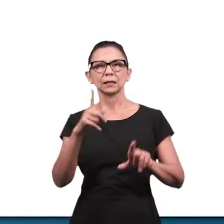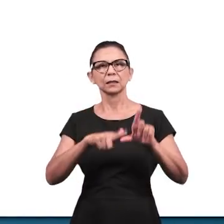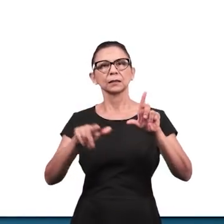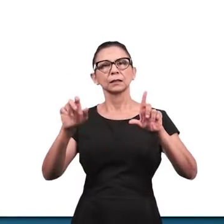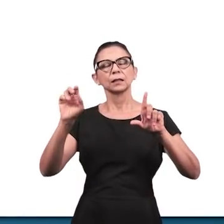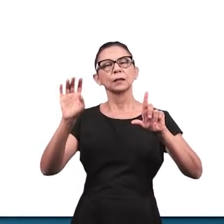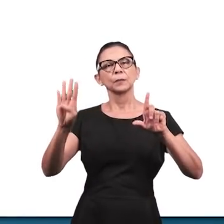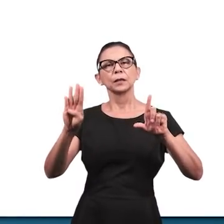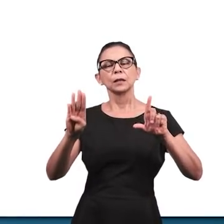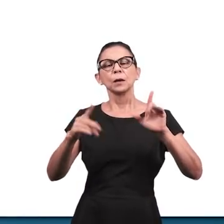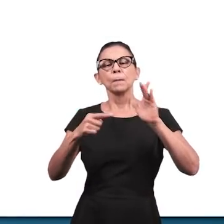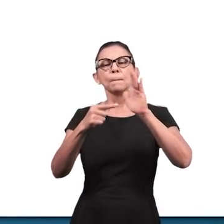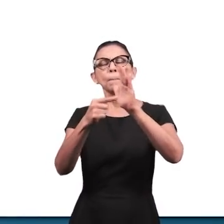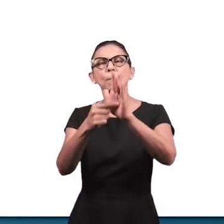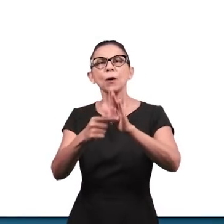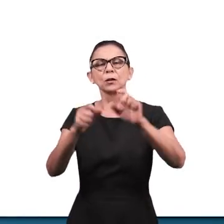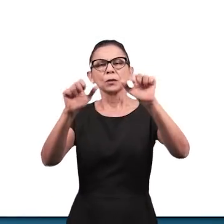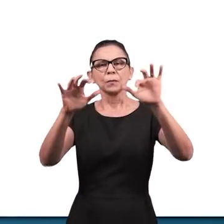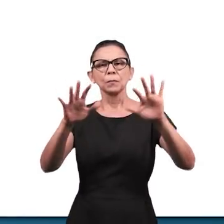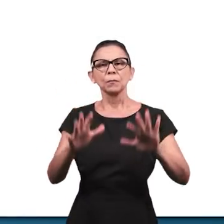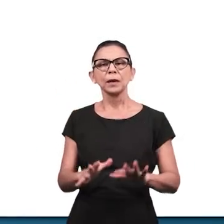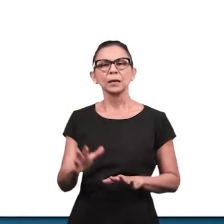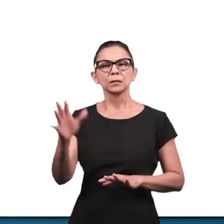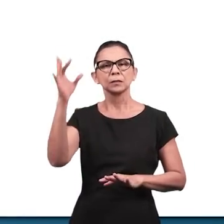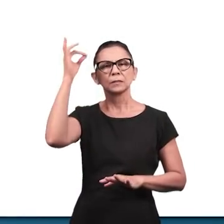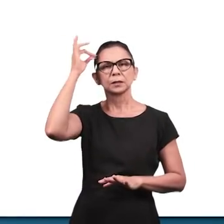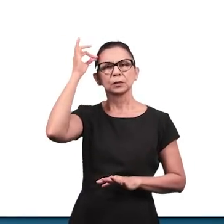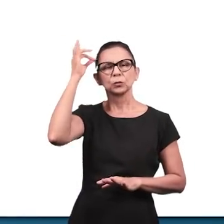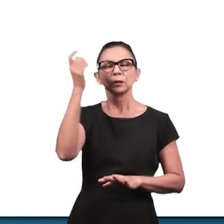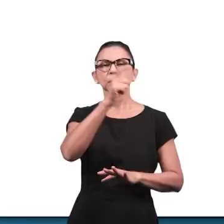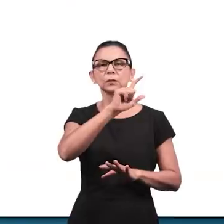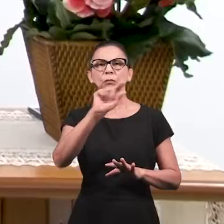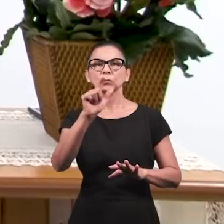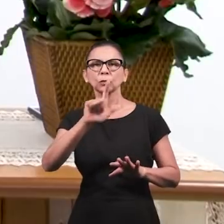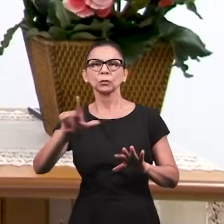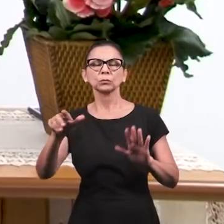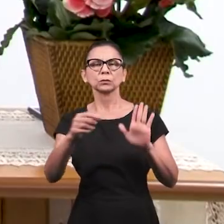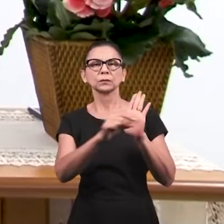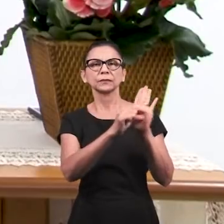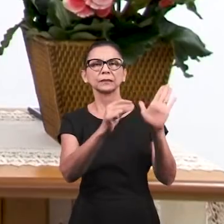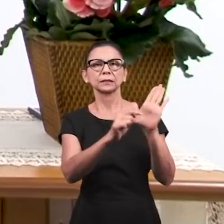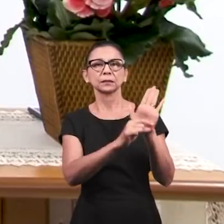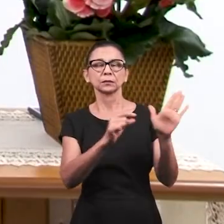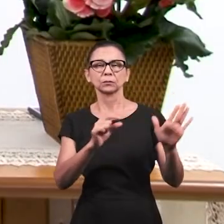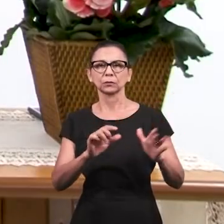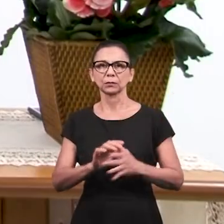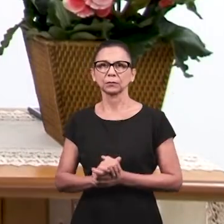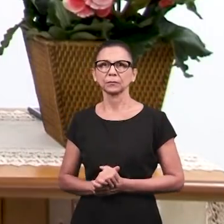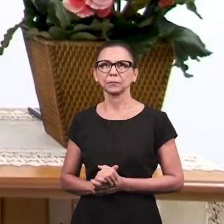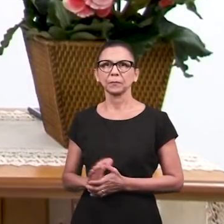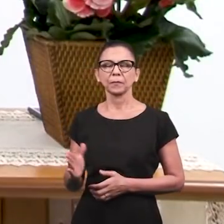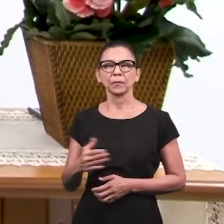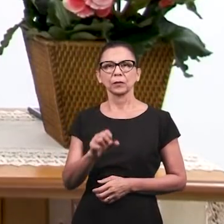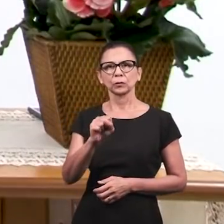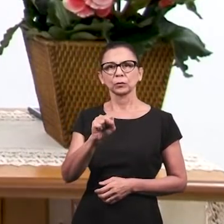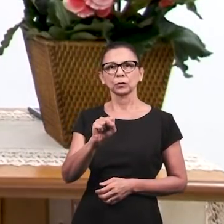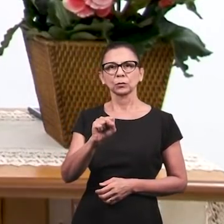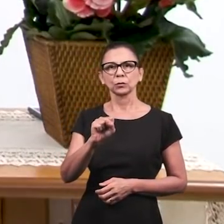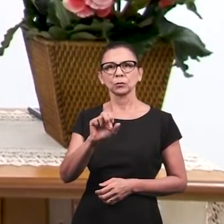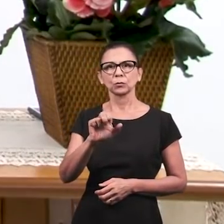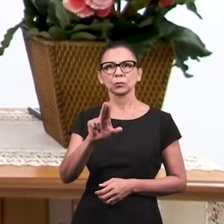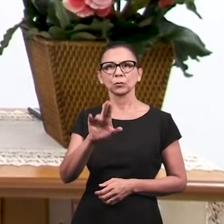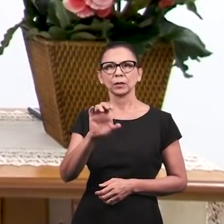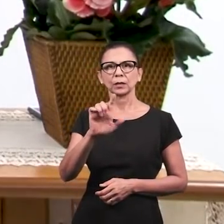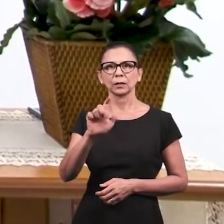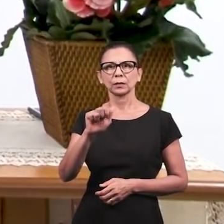as bênçãos espirituais encontradas em outros versículos. Quem vai responder é a nossa irmã